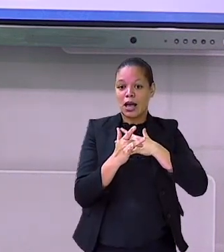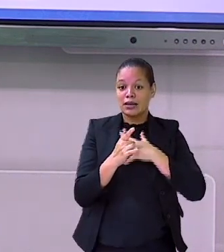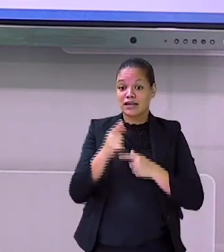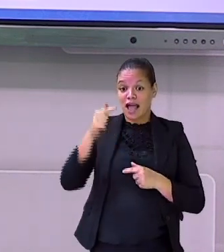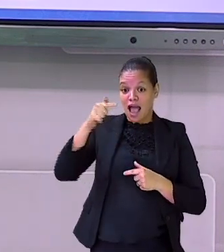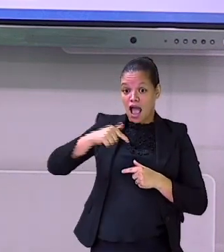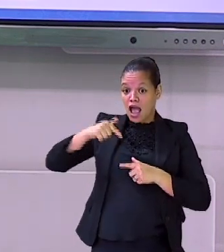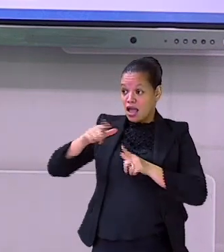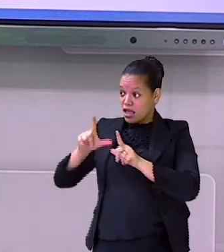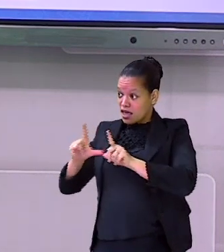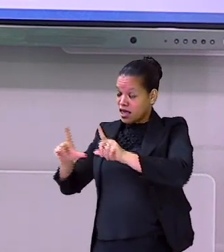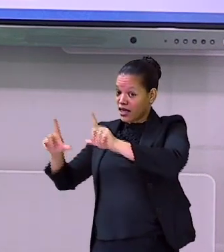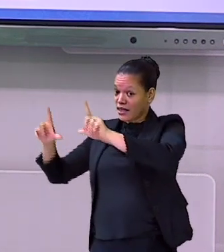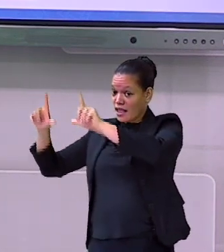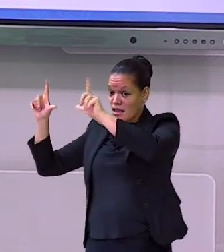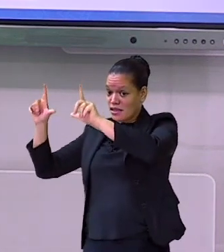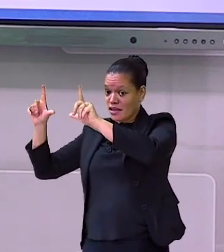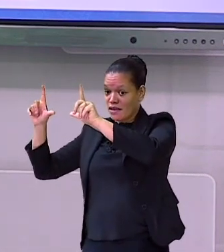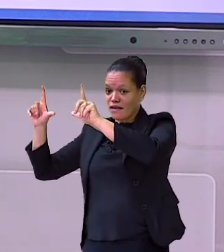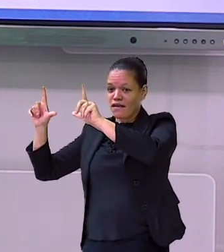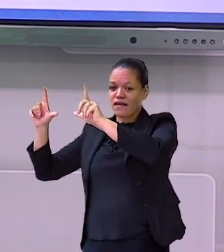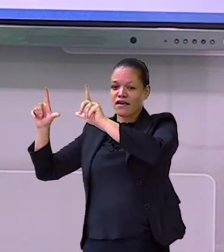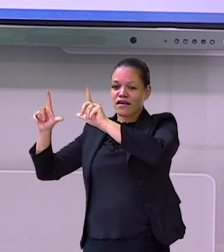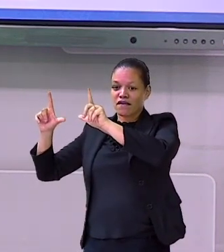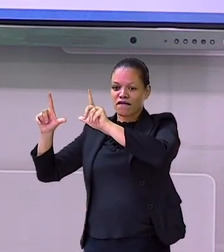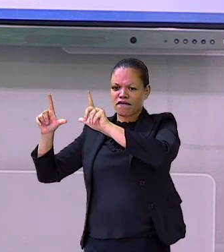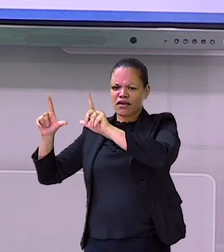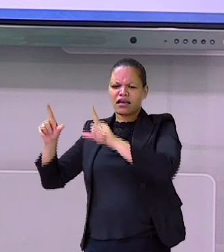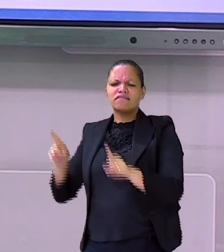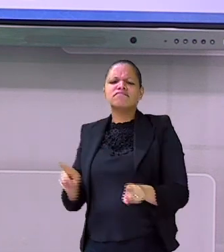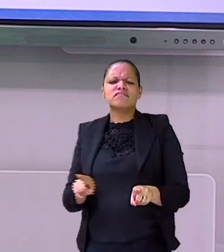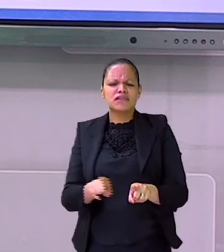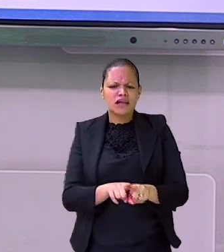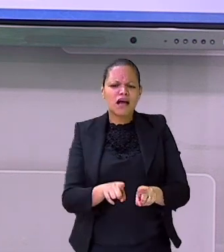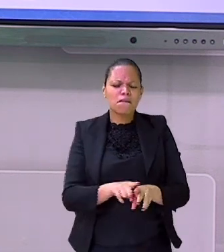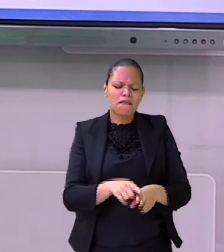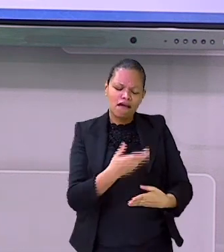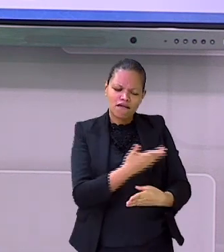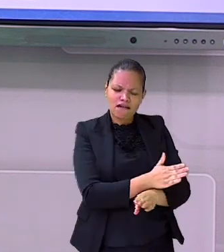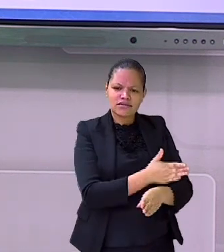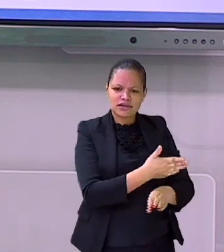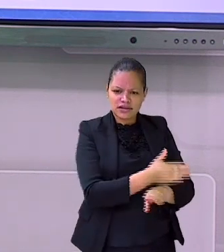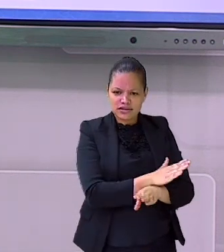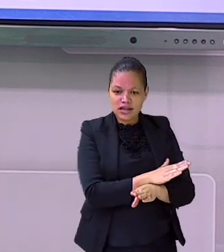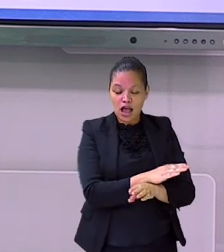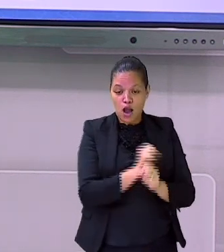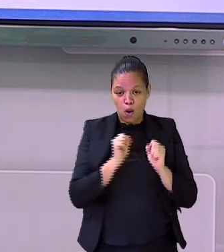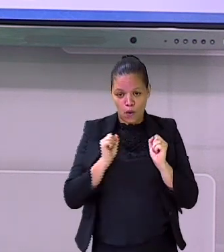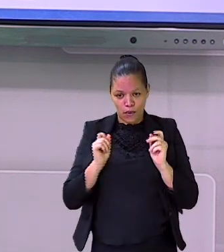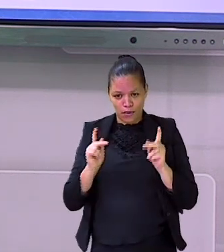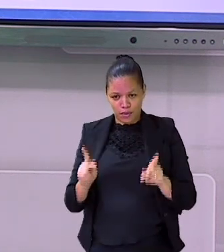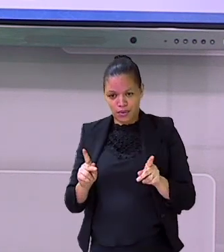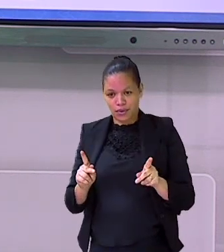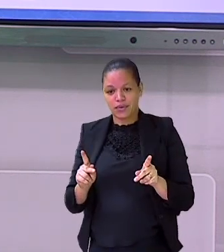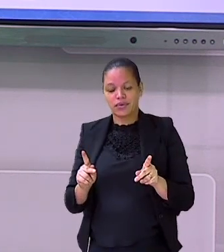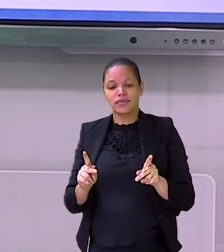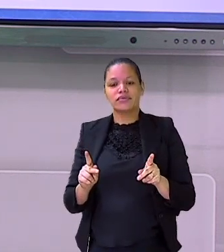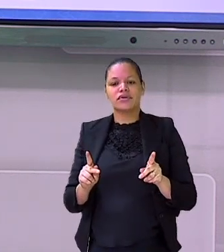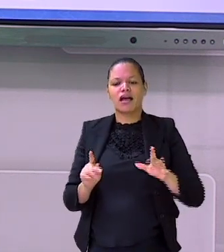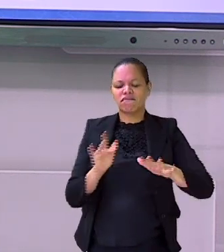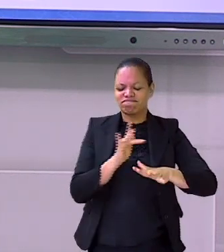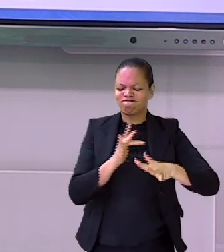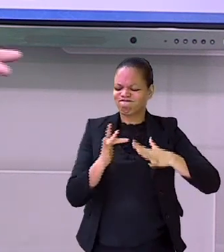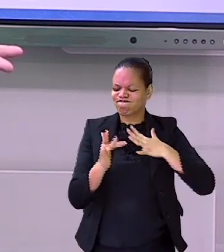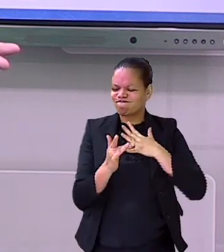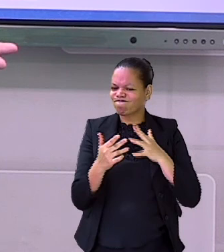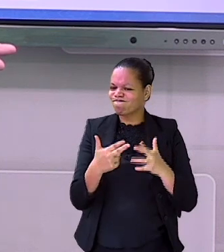canal SMED-GV no YouTube e fica disponível para vocês. Também acessem as nossas redes